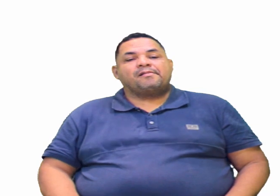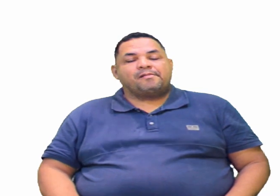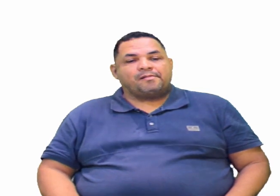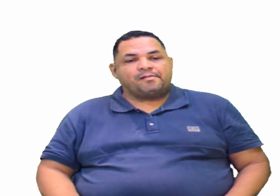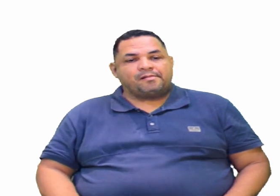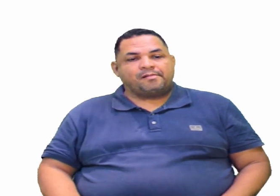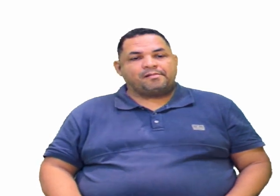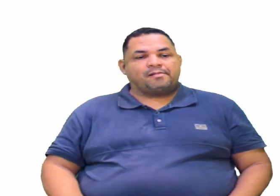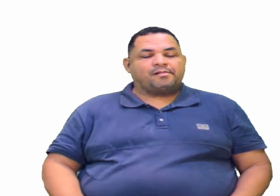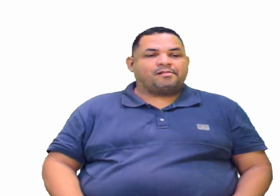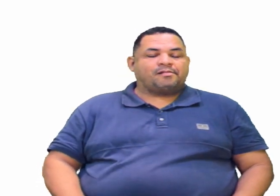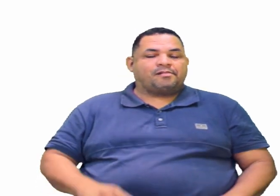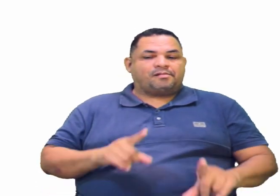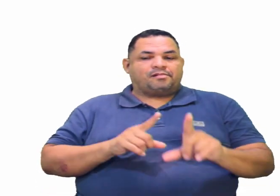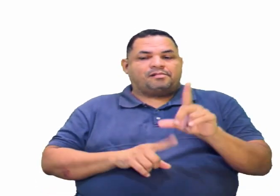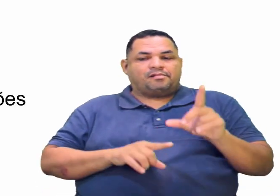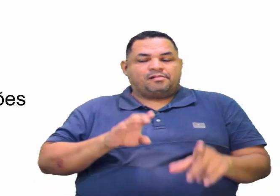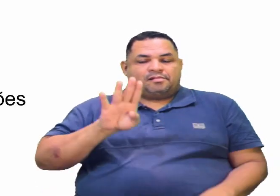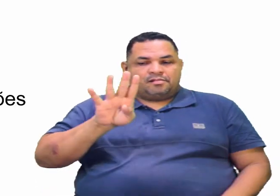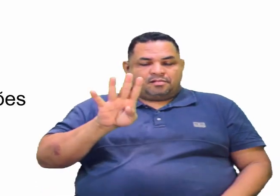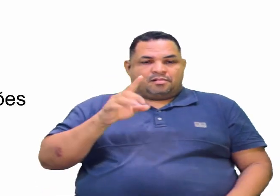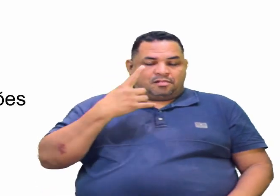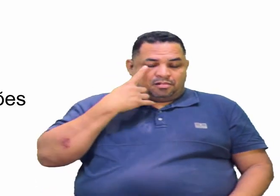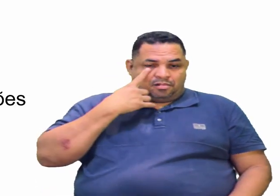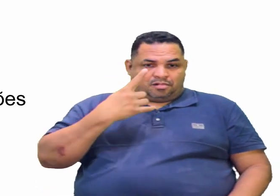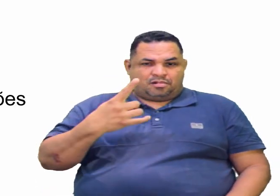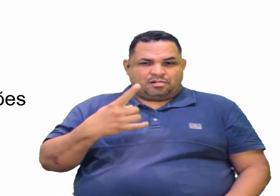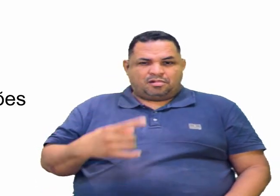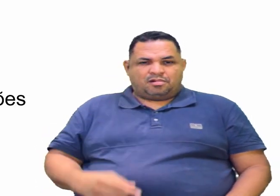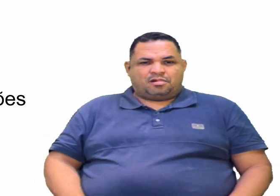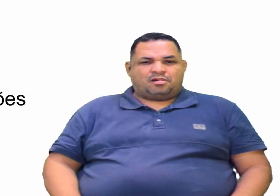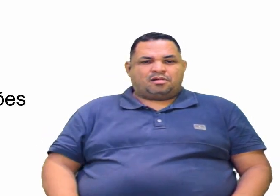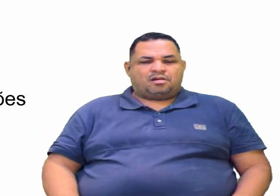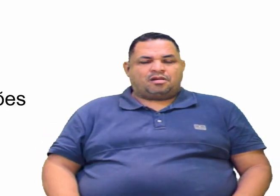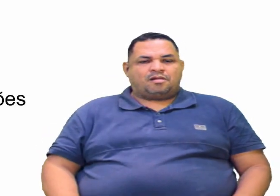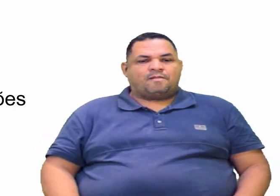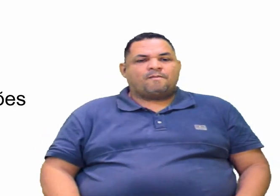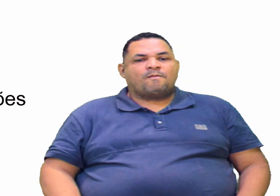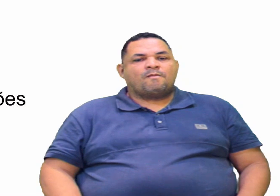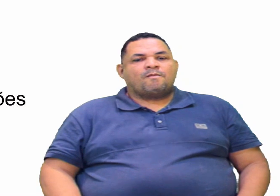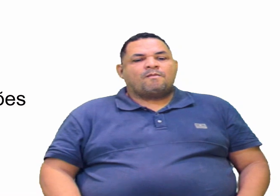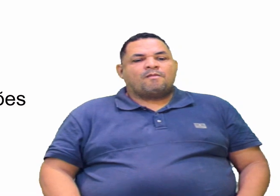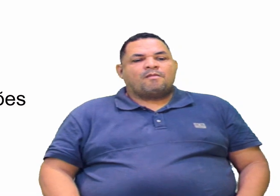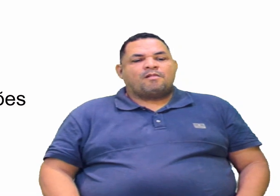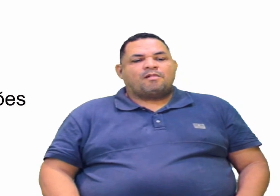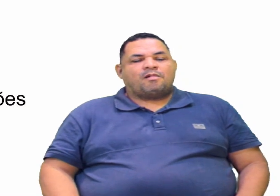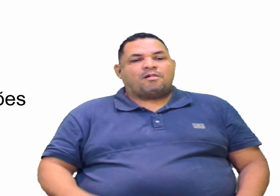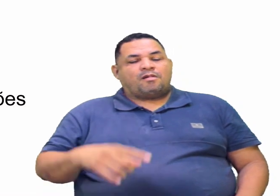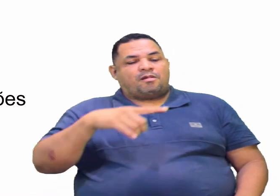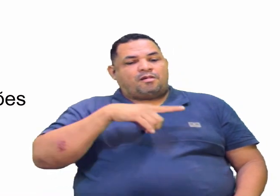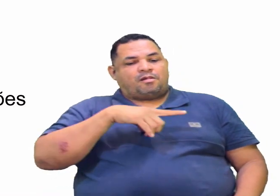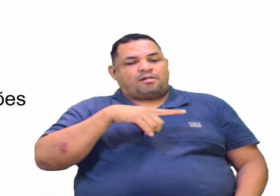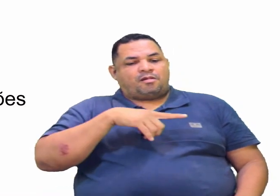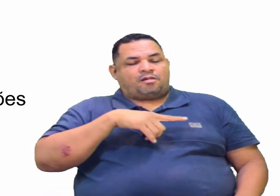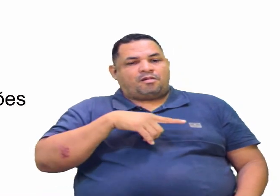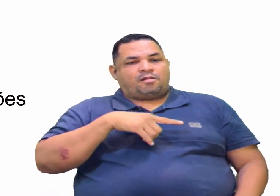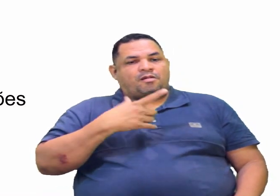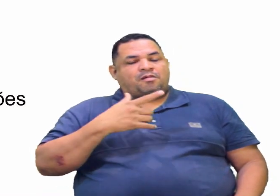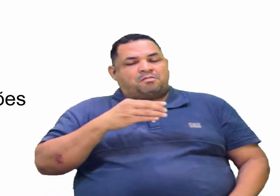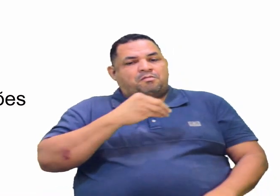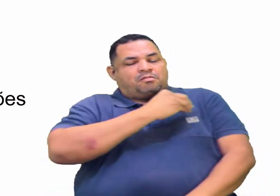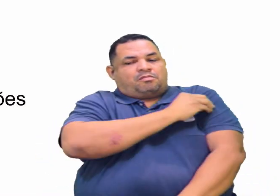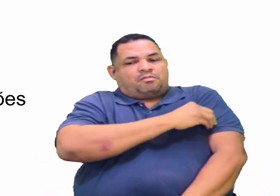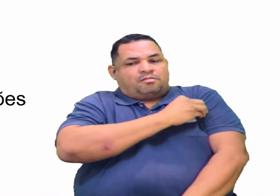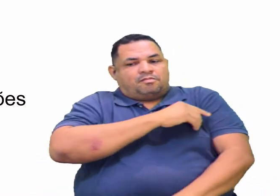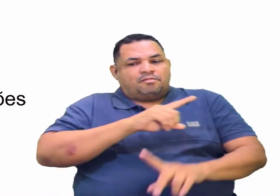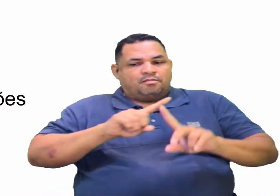Alternativa B. Então, observando aí, a gente consegue ver que existe sim o álcool,